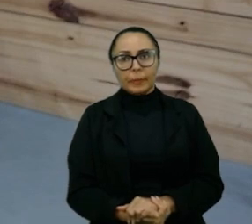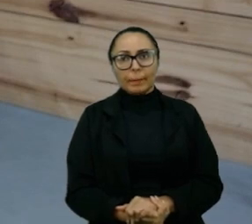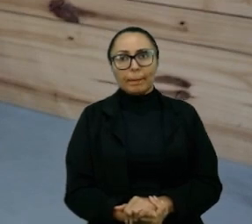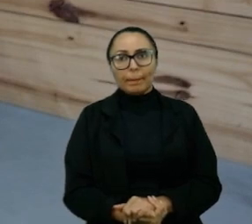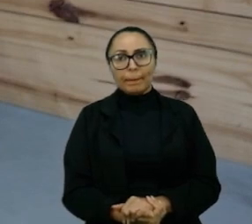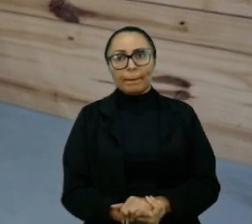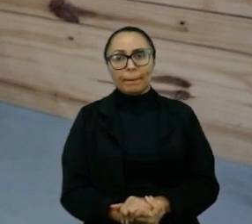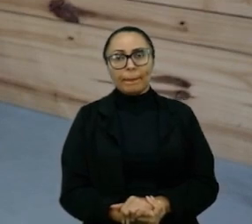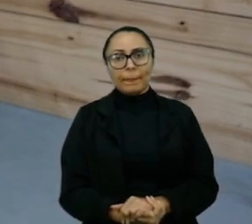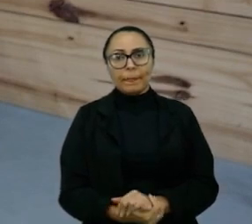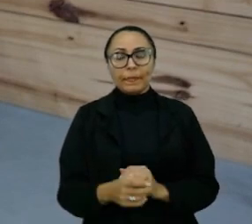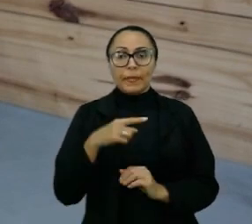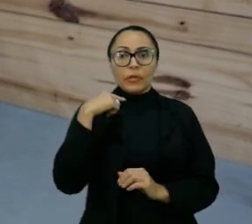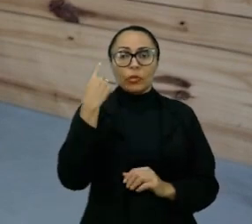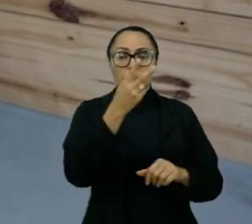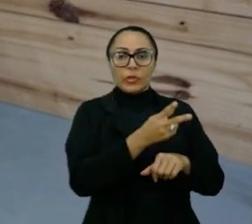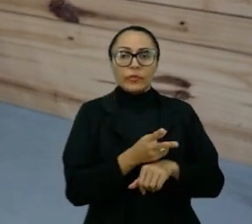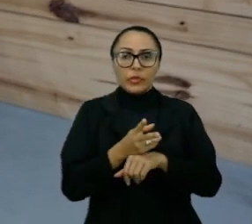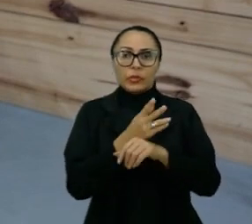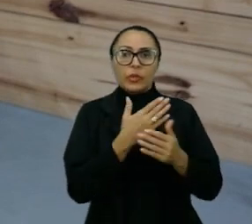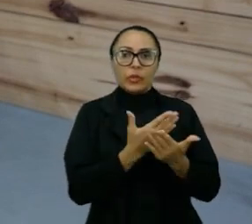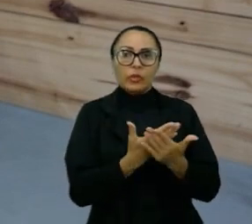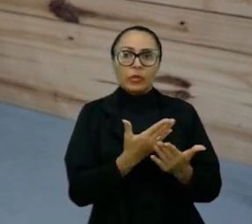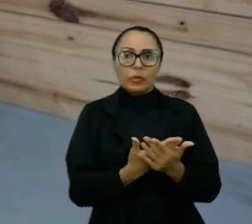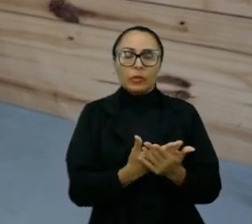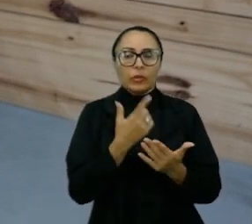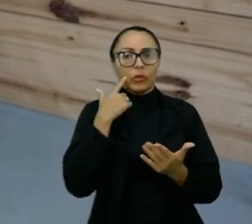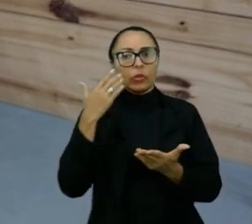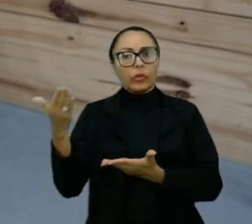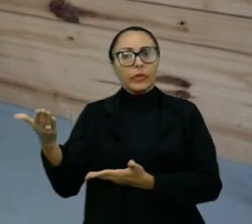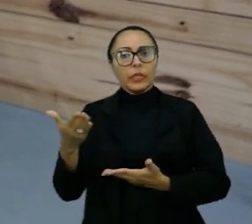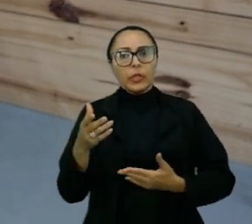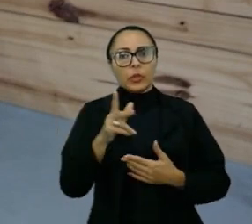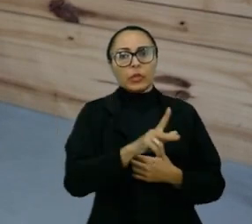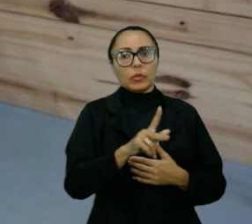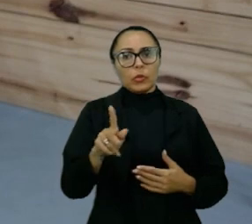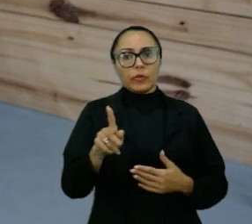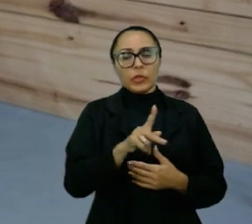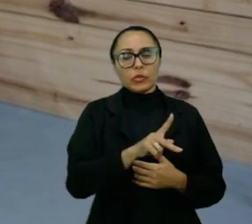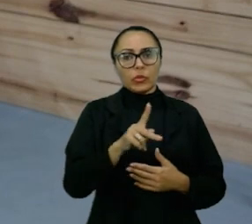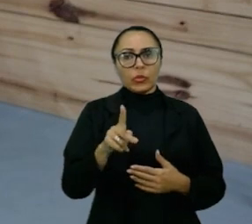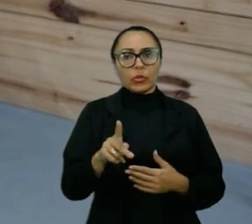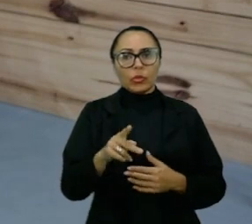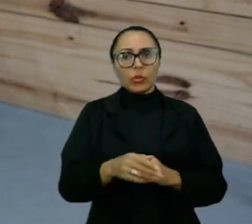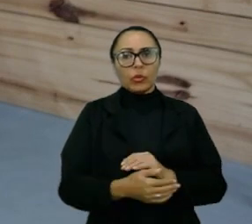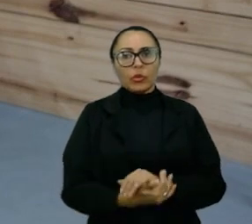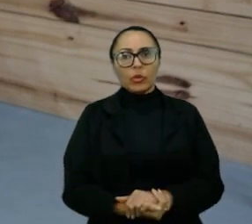aqui na nossa videoaula, eu convidei o professor